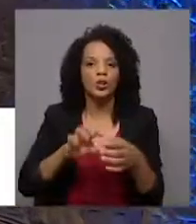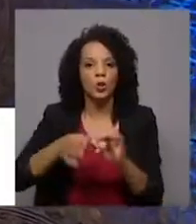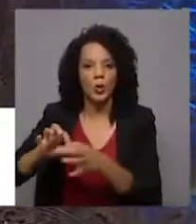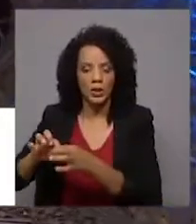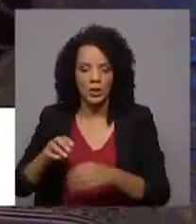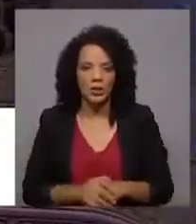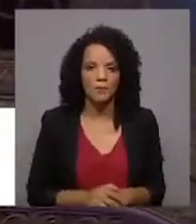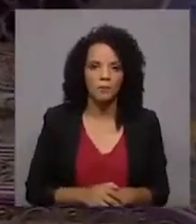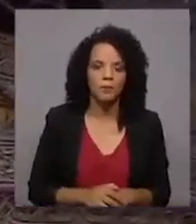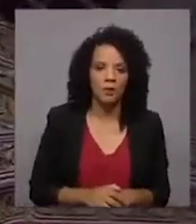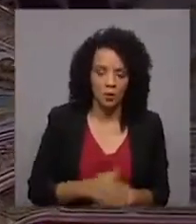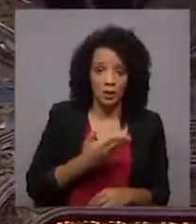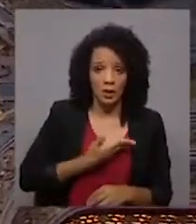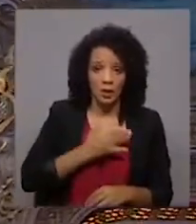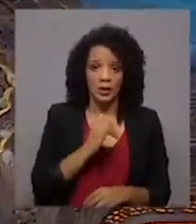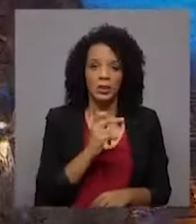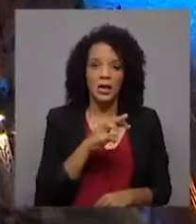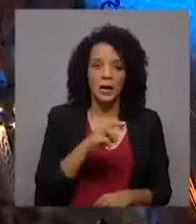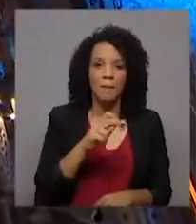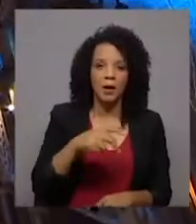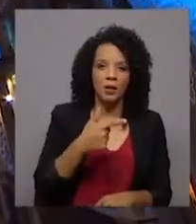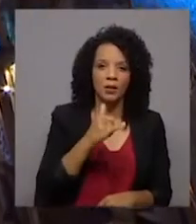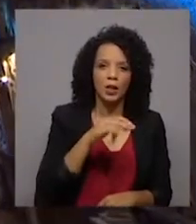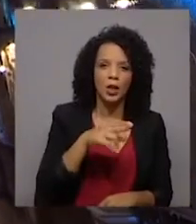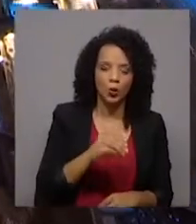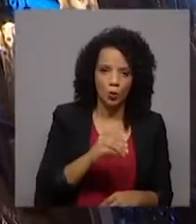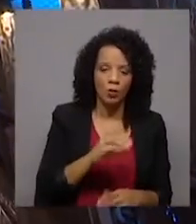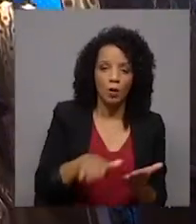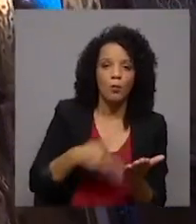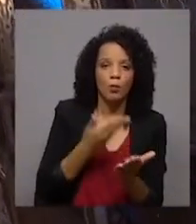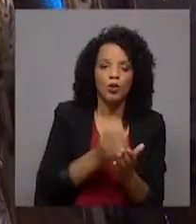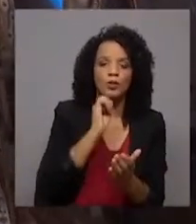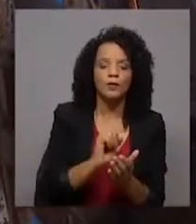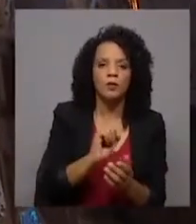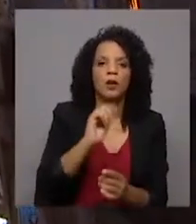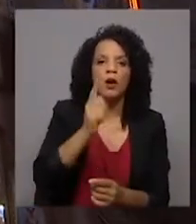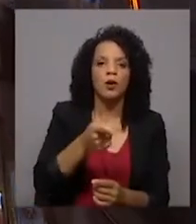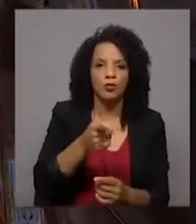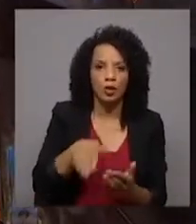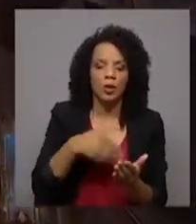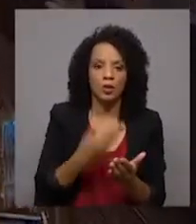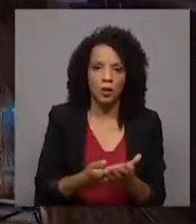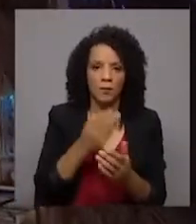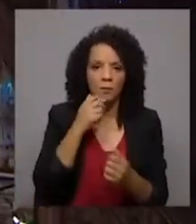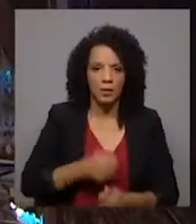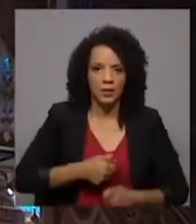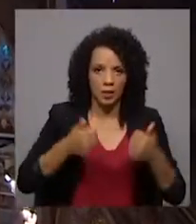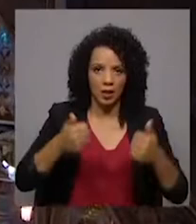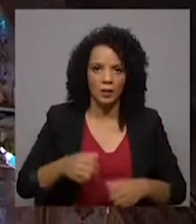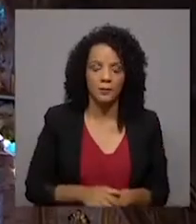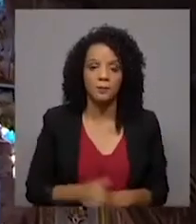Diamantino Raposinho, do Livre, o que é que as suas propostas acrescentam numa visão de esquerda para a cidade? Olá, muito boa noite. Queria começar